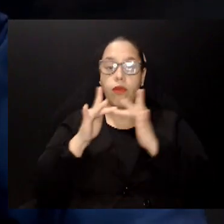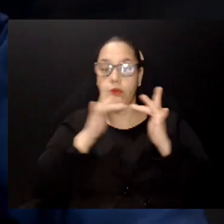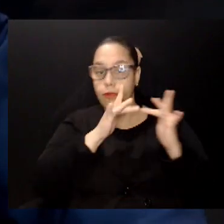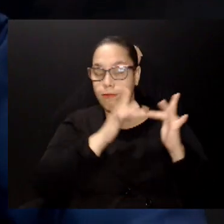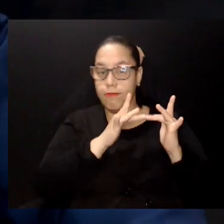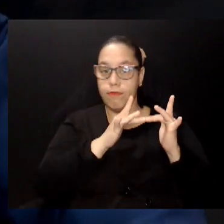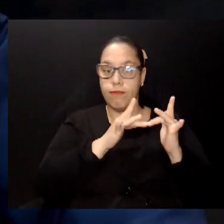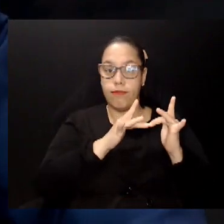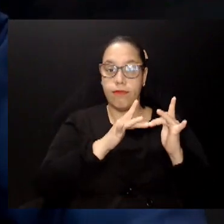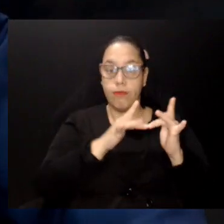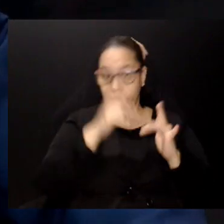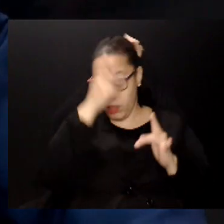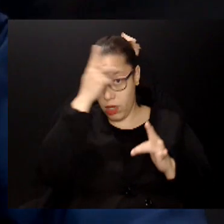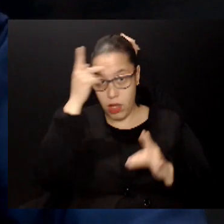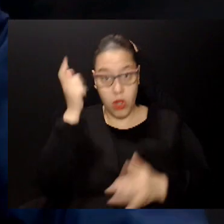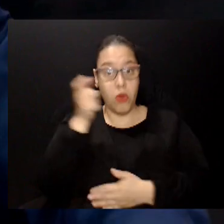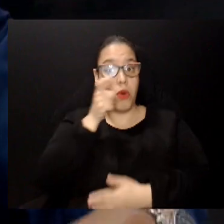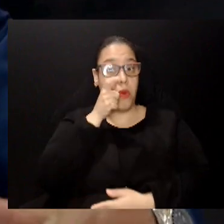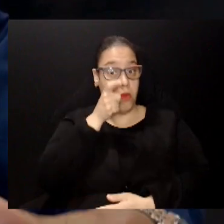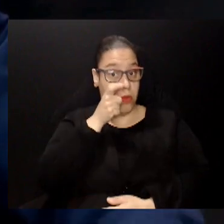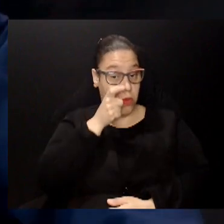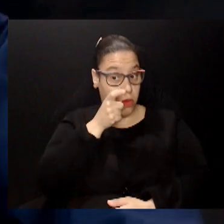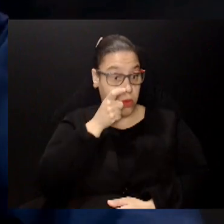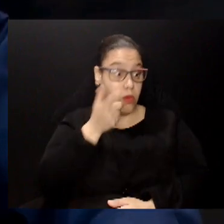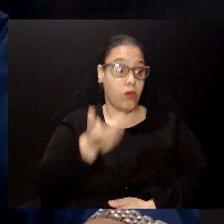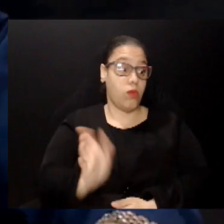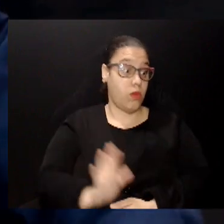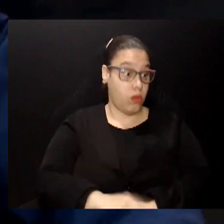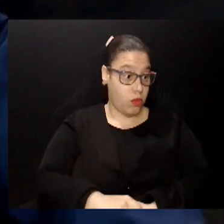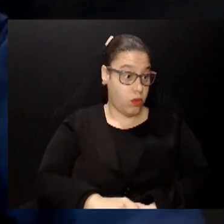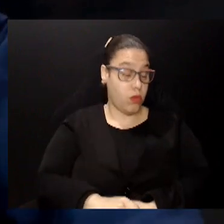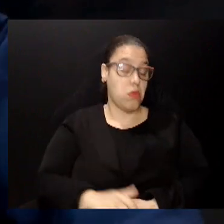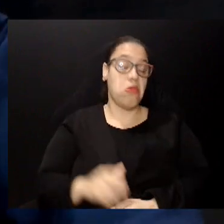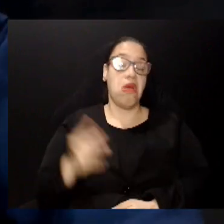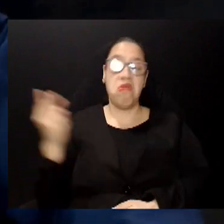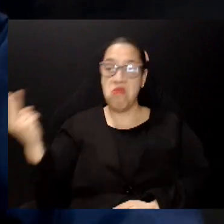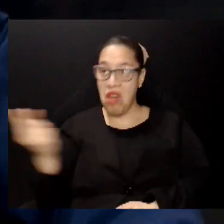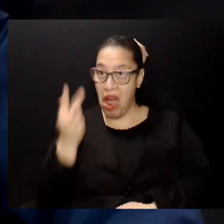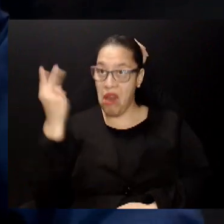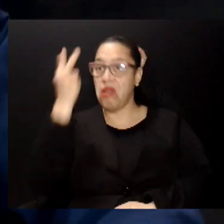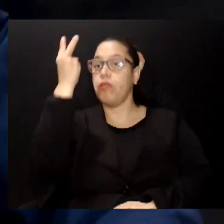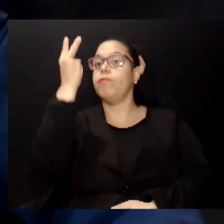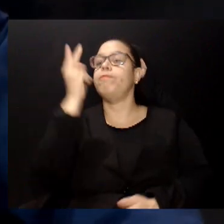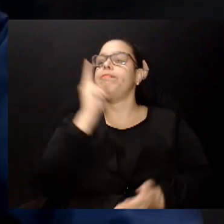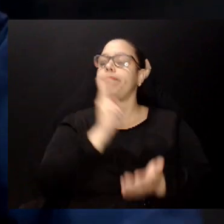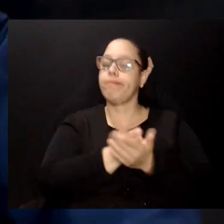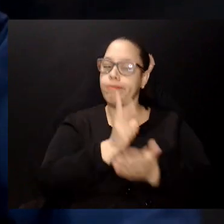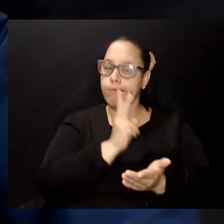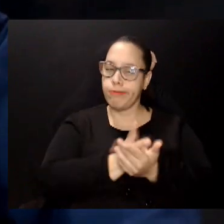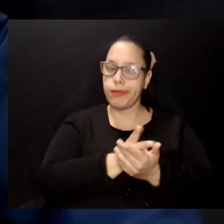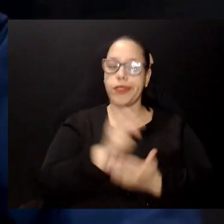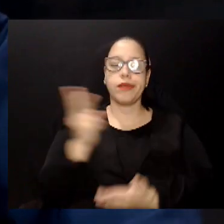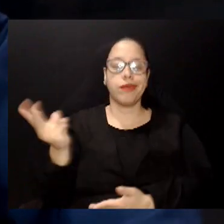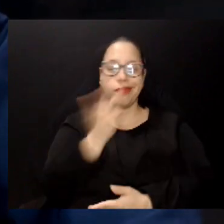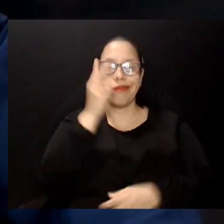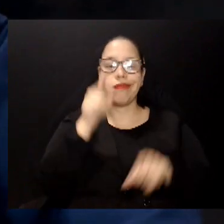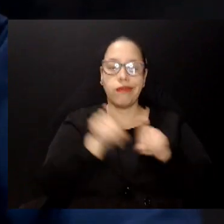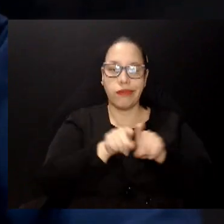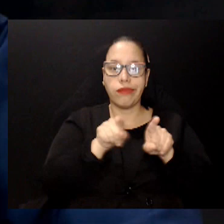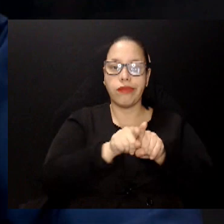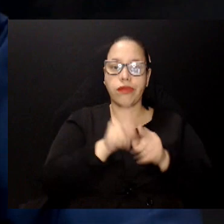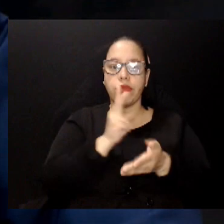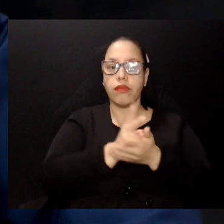mais interessante, você acaba se valorizando, sendo valorizado. Então, há sempre esperança, há